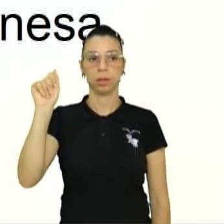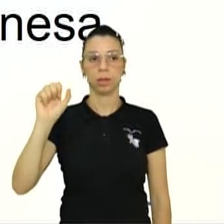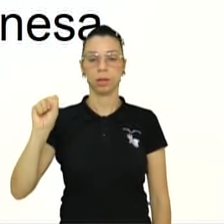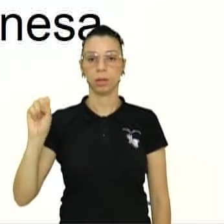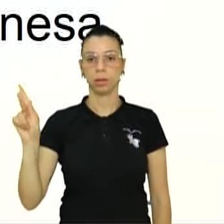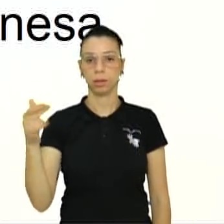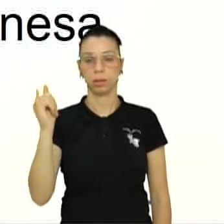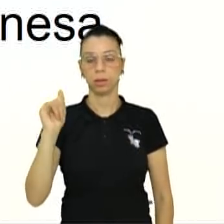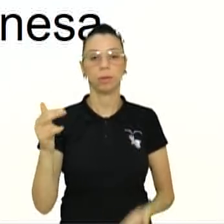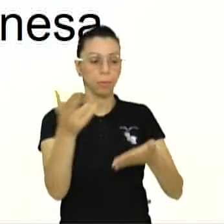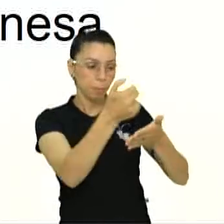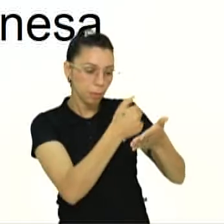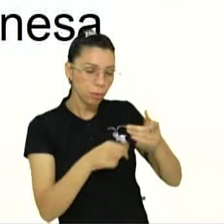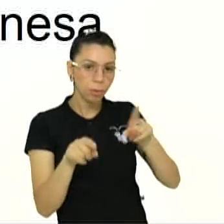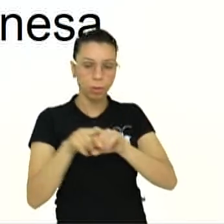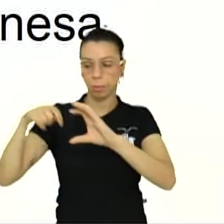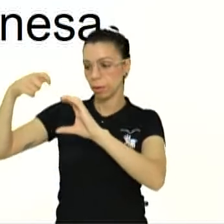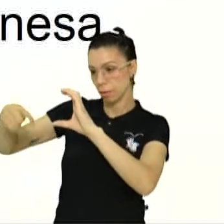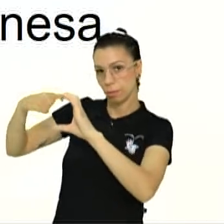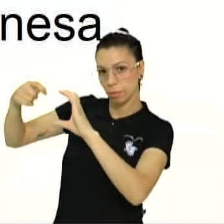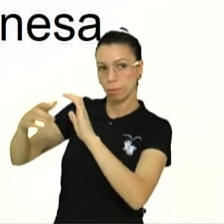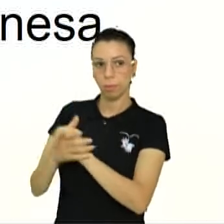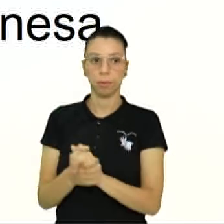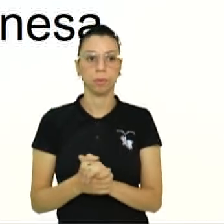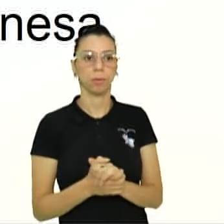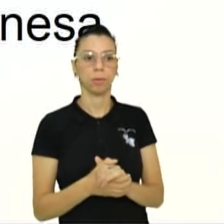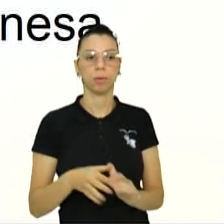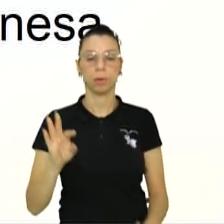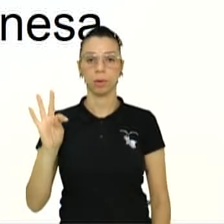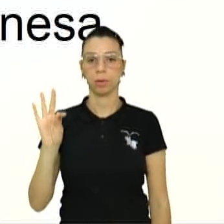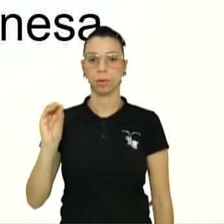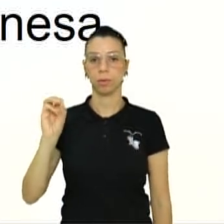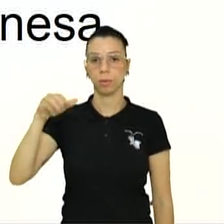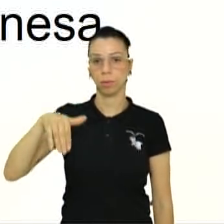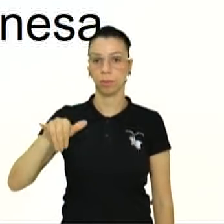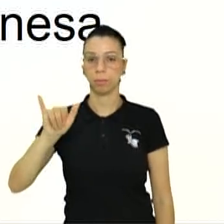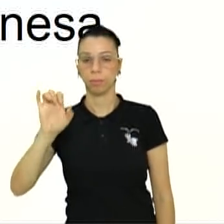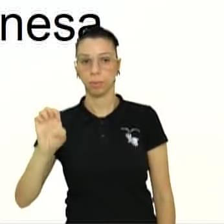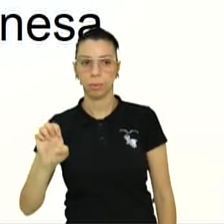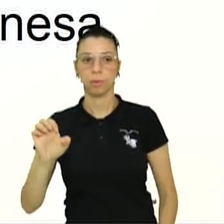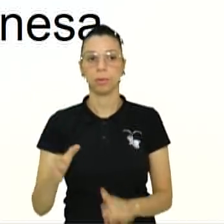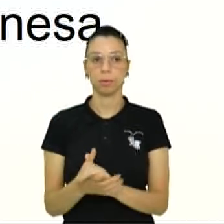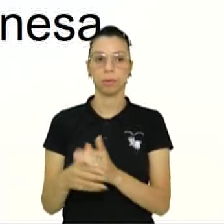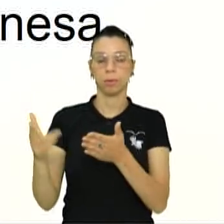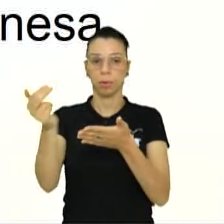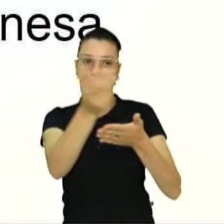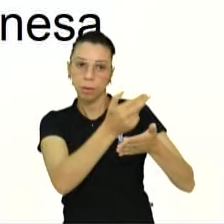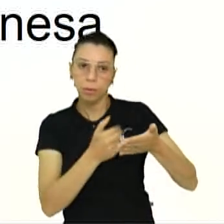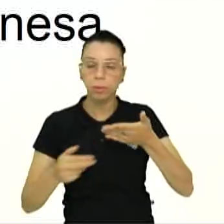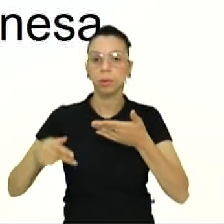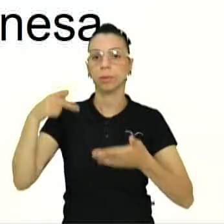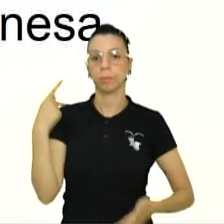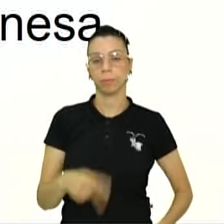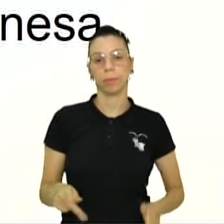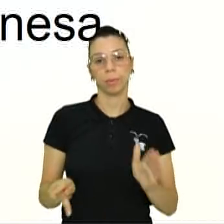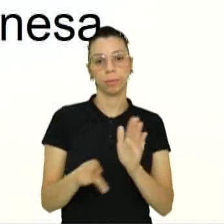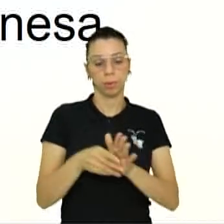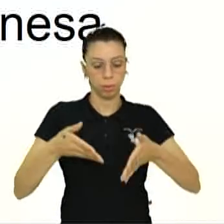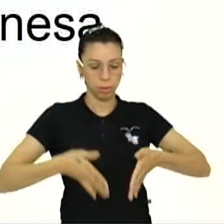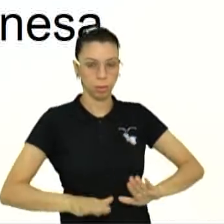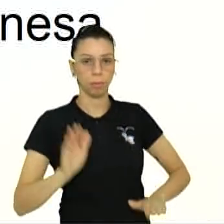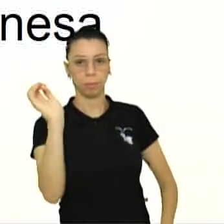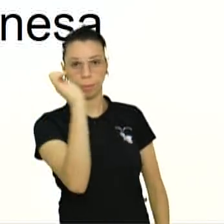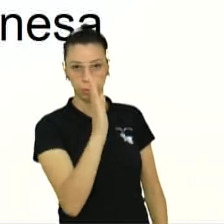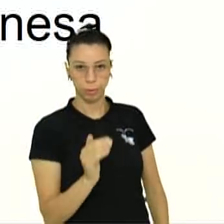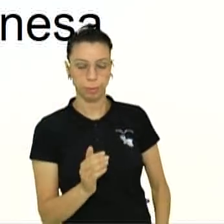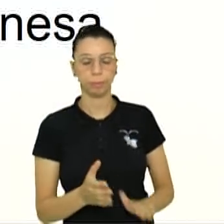gravador, e Tomi Otaki, artista plástica japonesa naturalizada brasileira. Nós